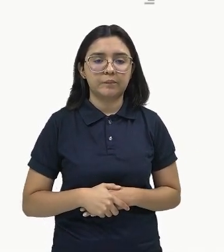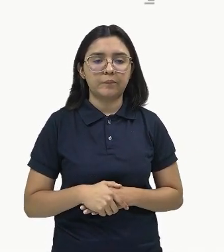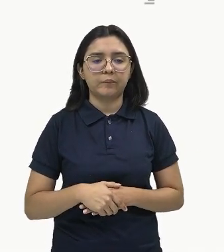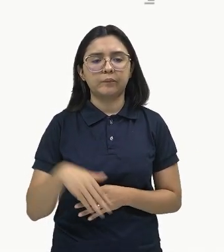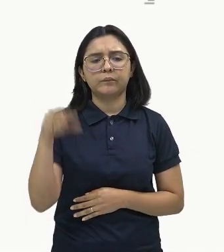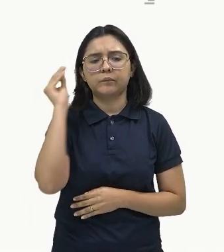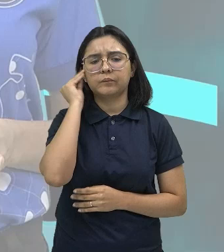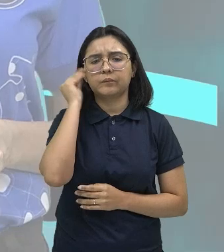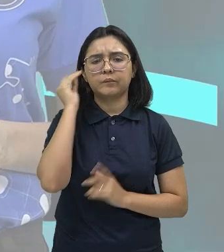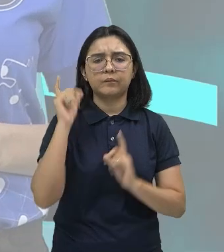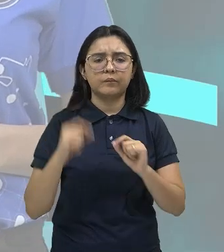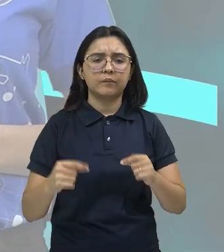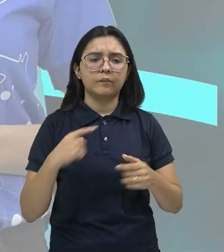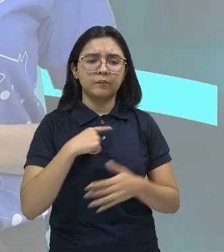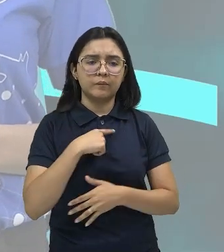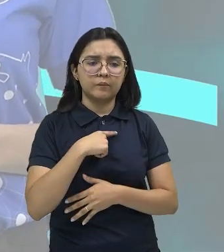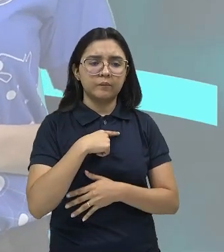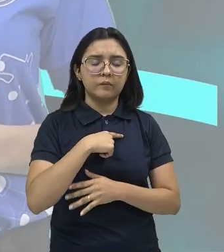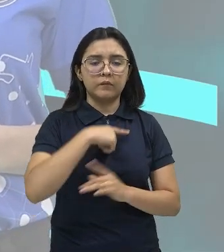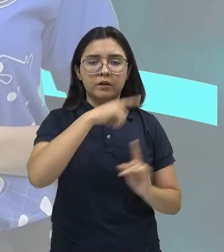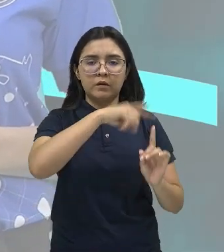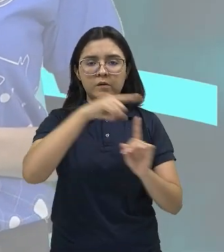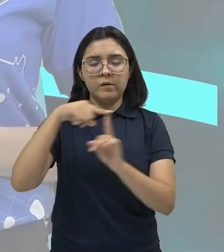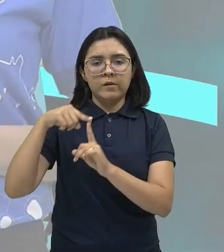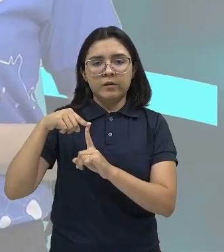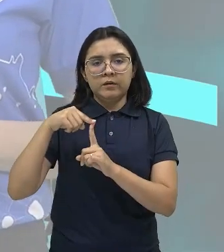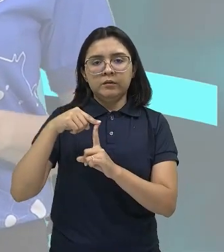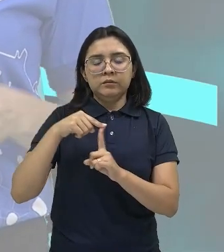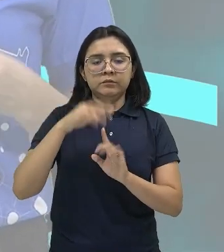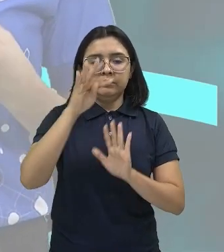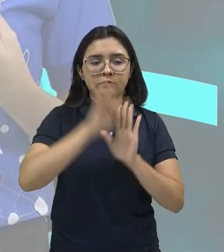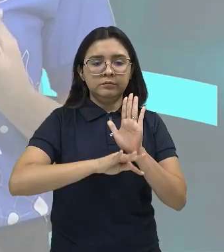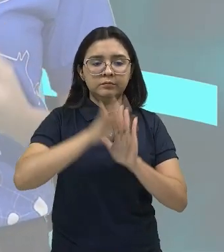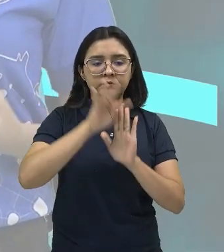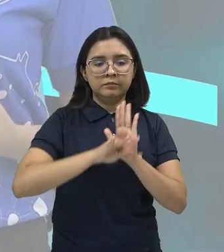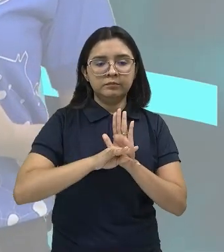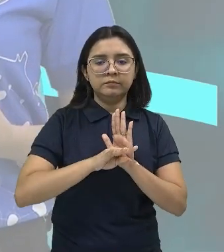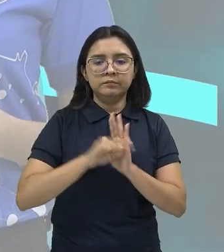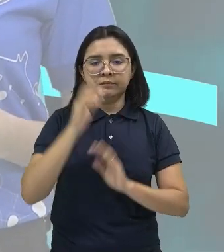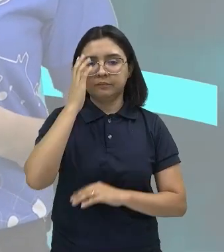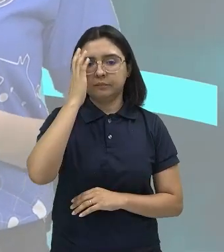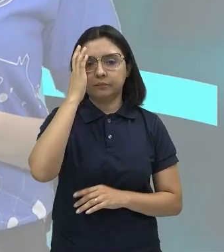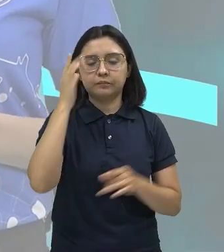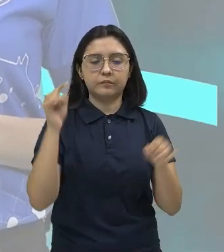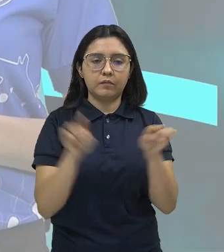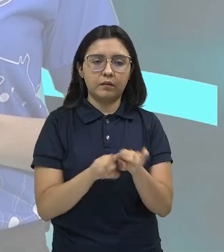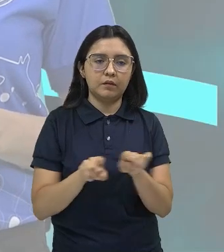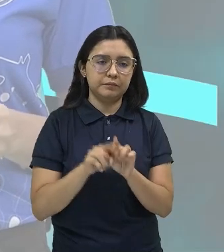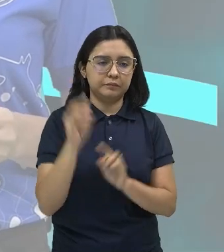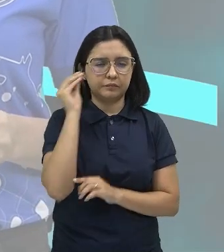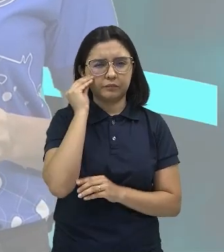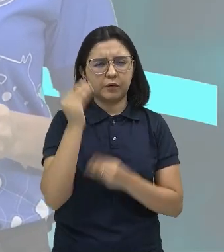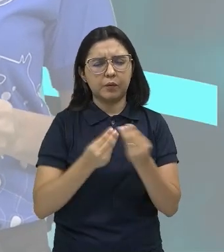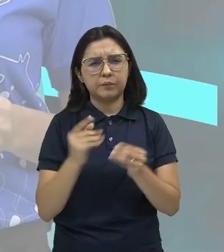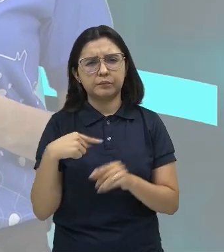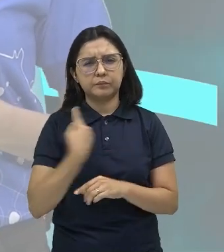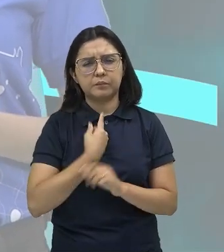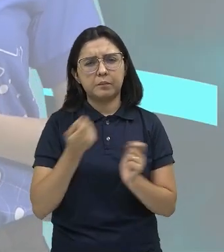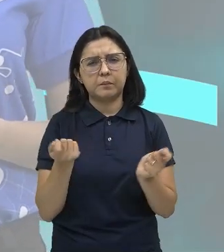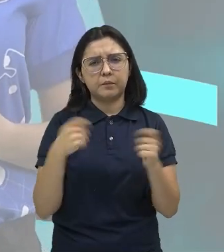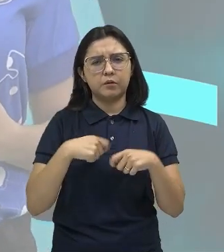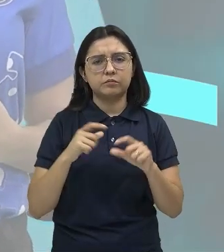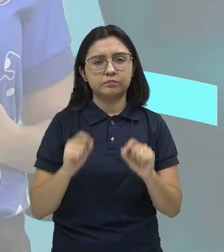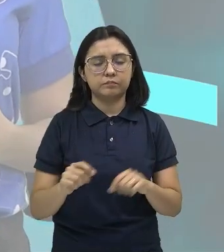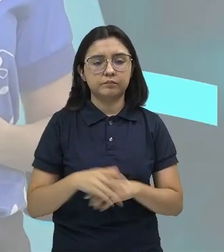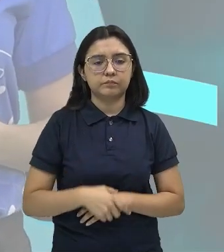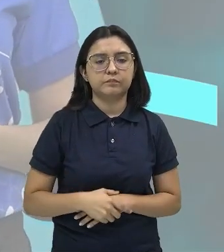respeito de tipos de texto como esse que nós acabamos de ver. Vamos ver como que a gente pode encaixar a